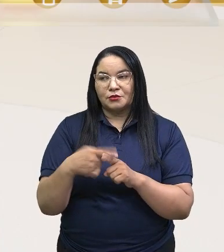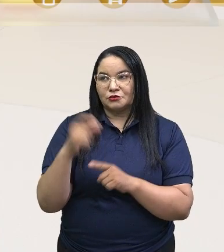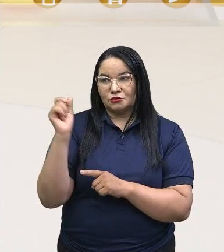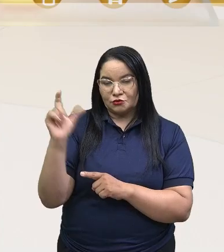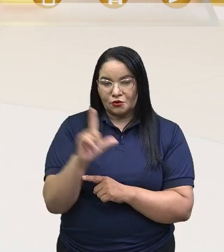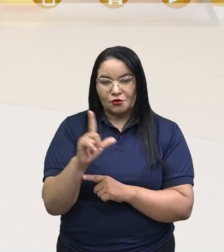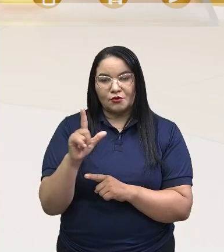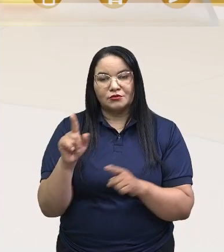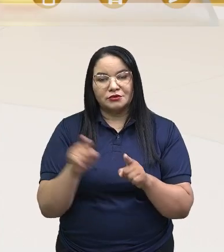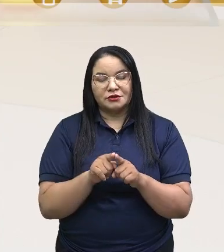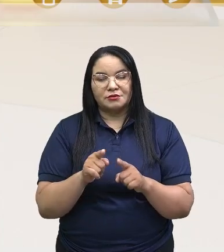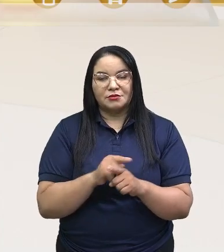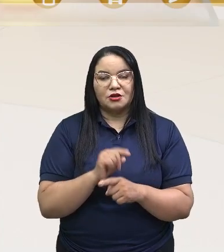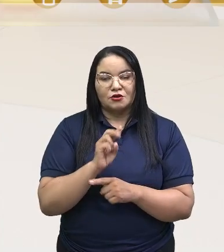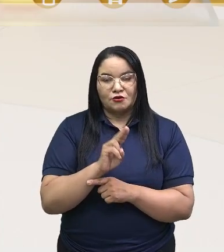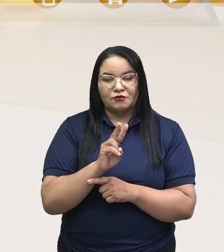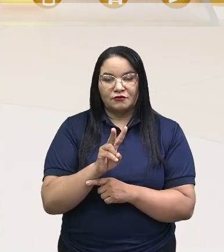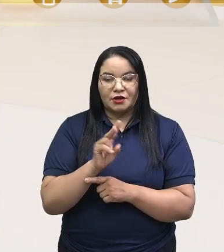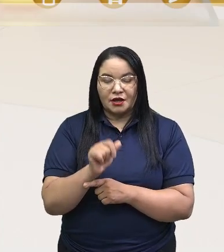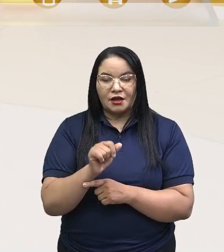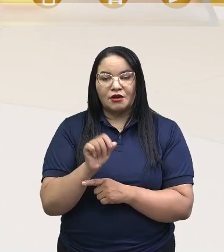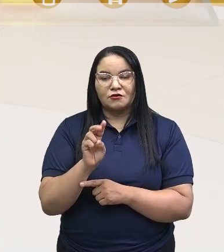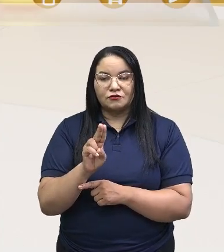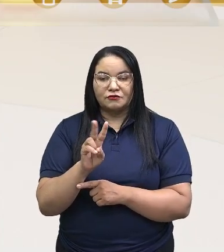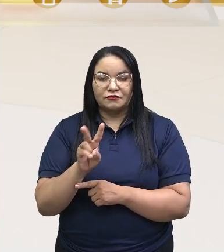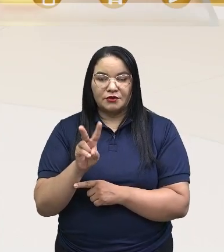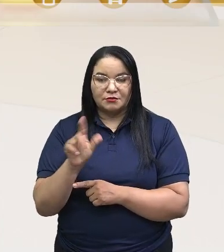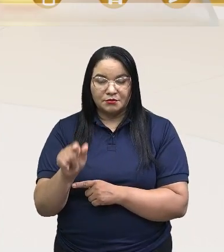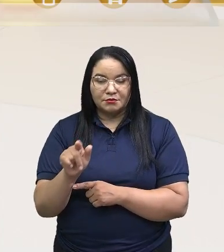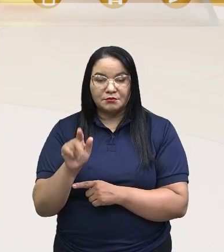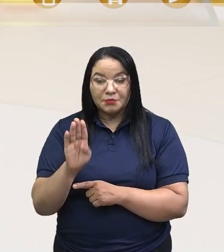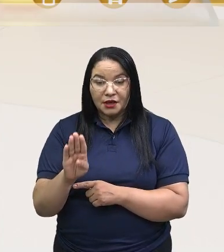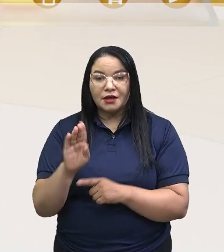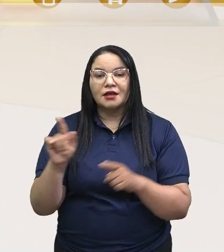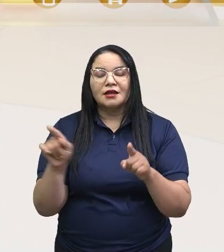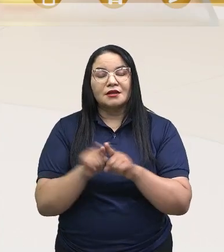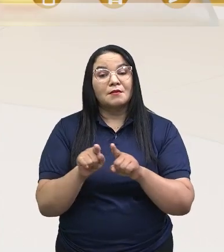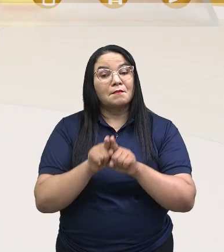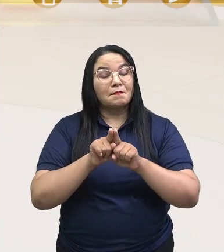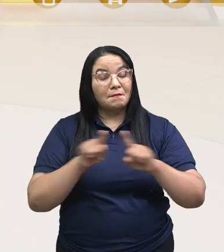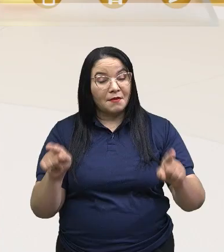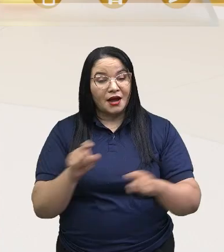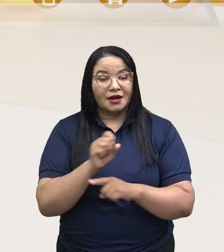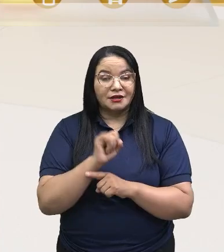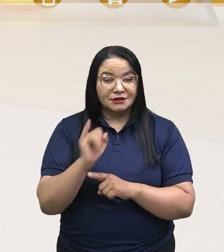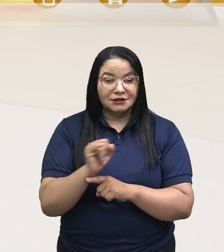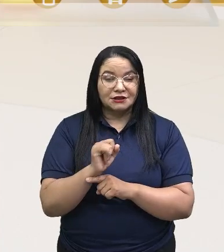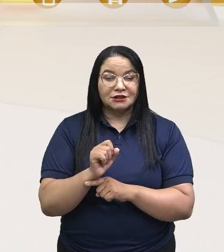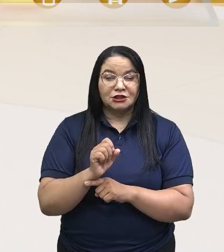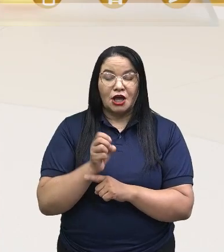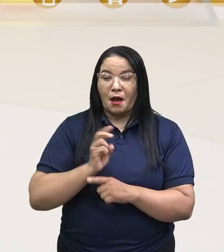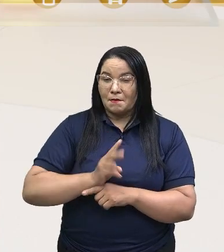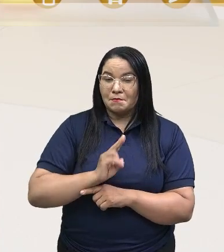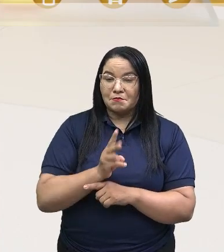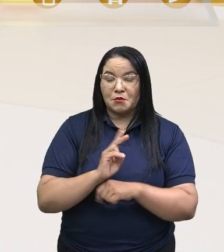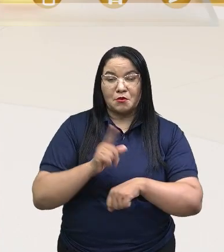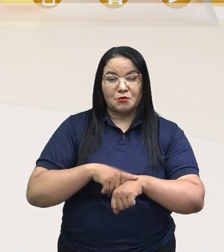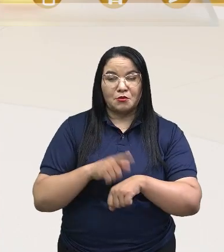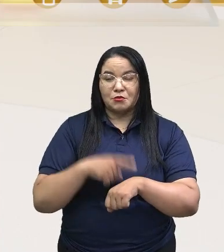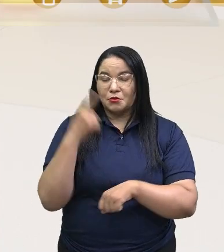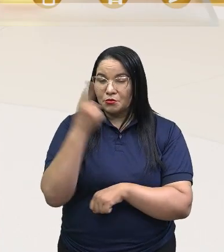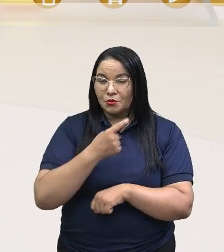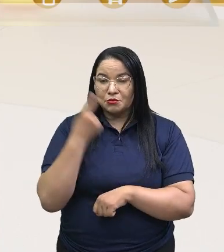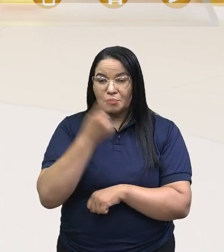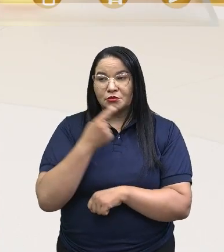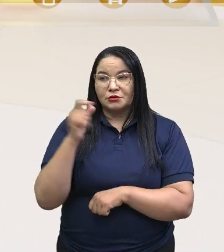da UVA ali, né, na UVB, lá na exposição do sol, mas se a gente se expõe demais, a gente pode aí,